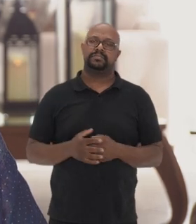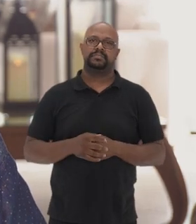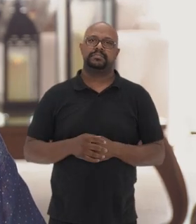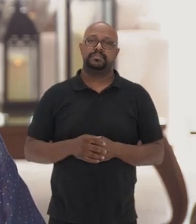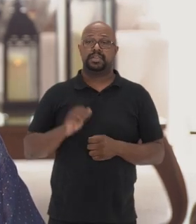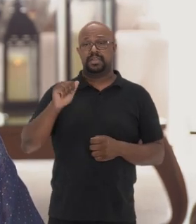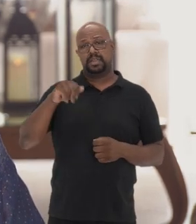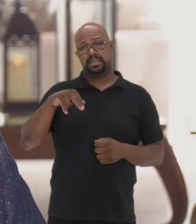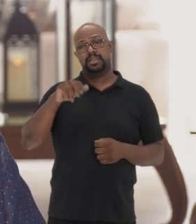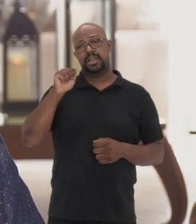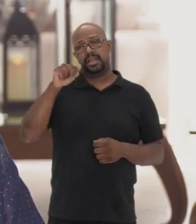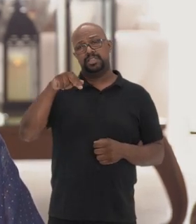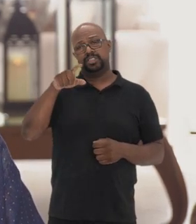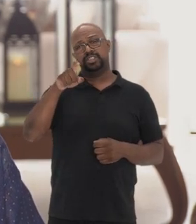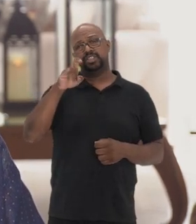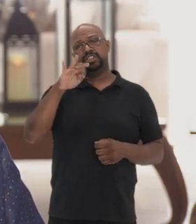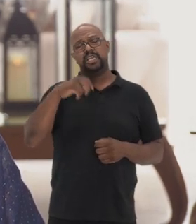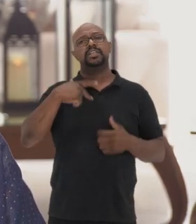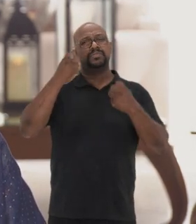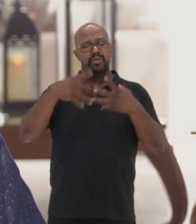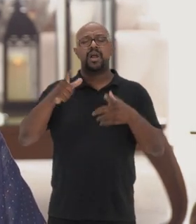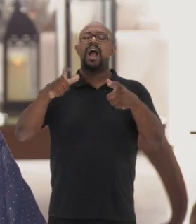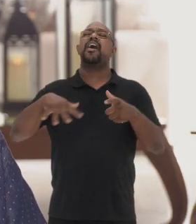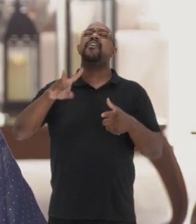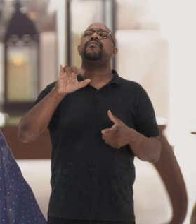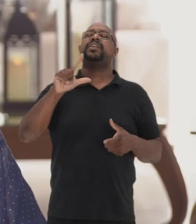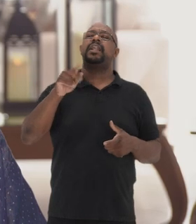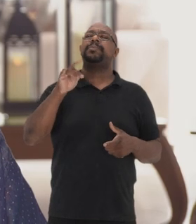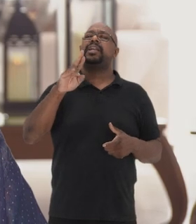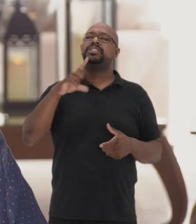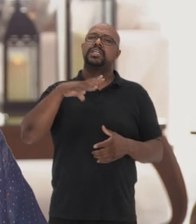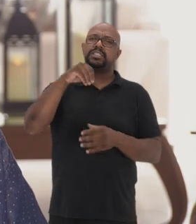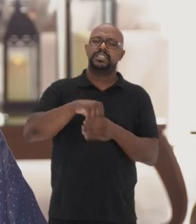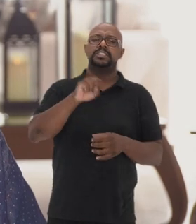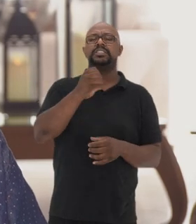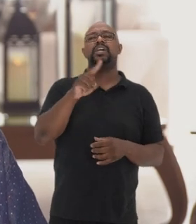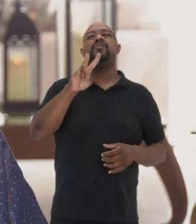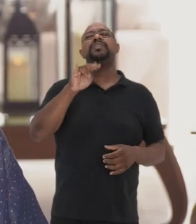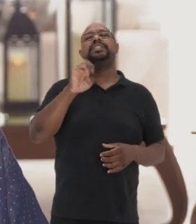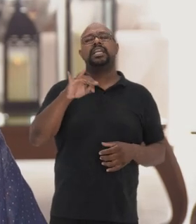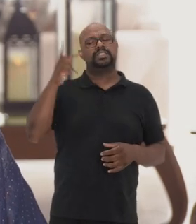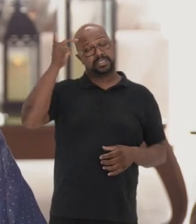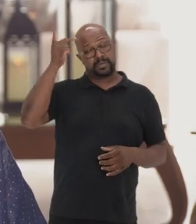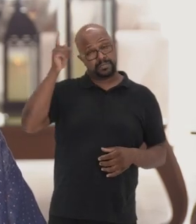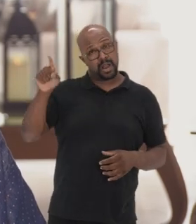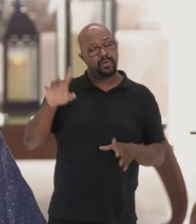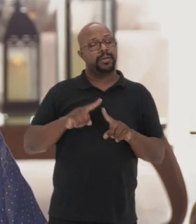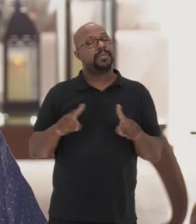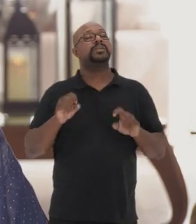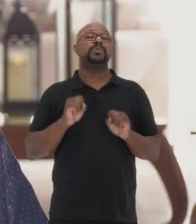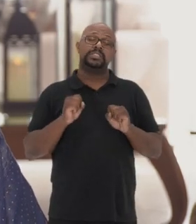Anchieta descreveu assim a Vila Piratininga uma vila dentro da capitania de São Vicente e São Paulo mas poderia